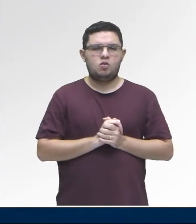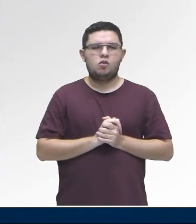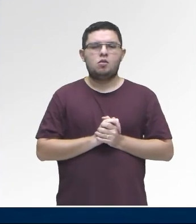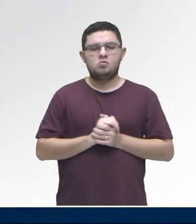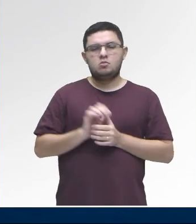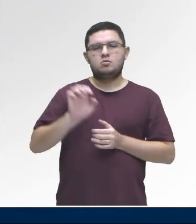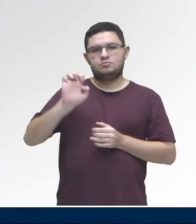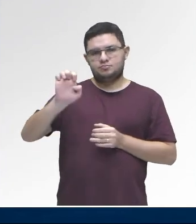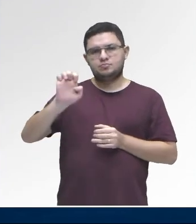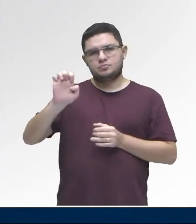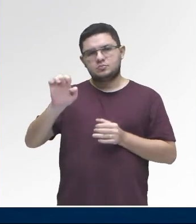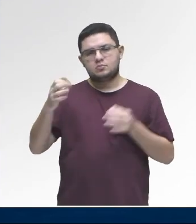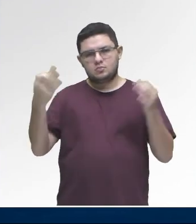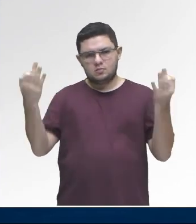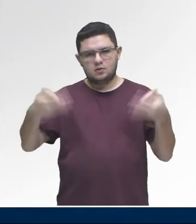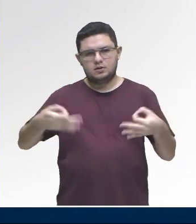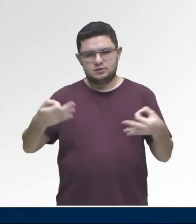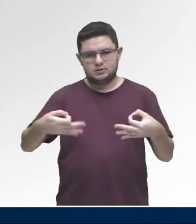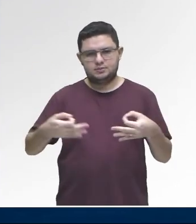verdadeira.